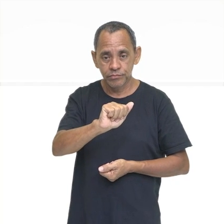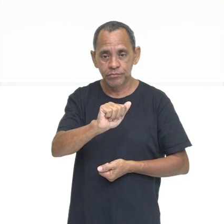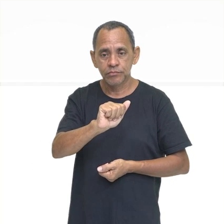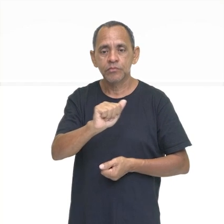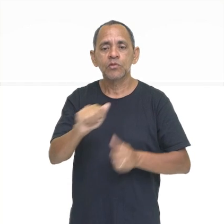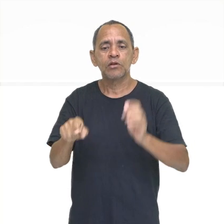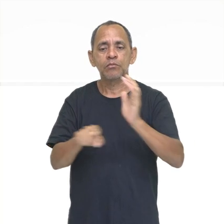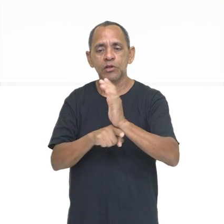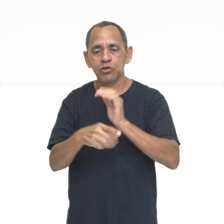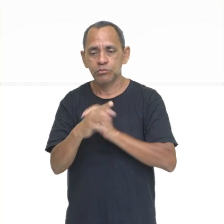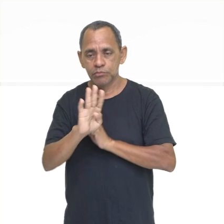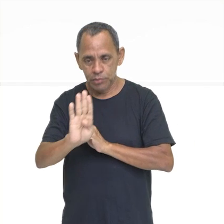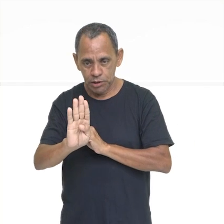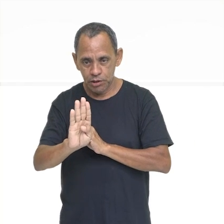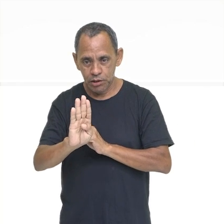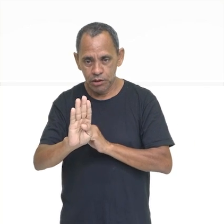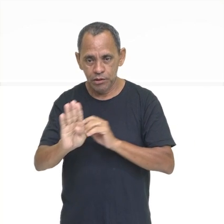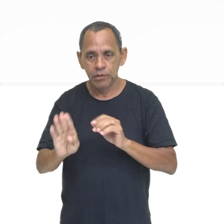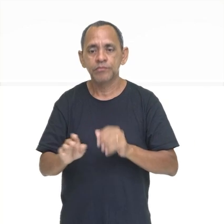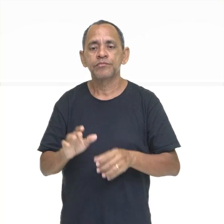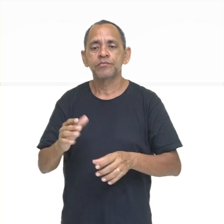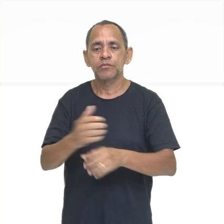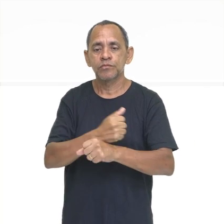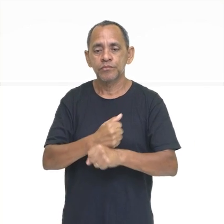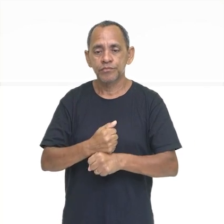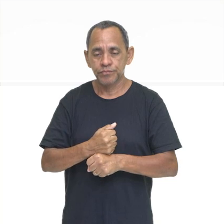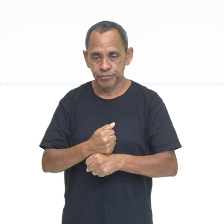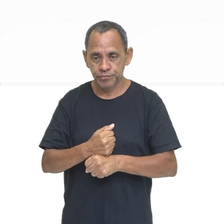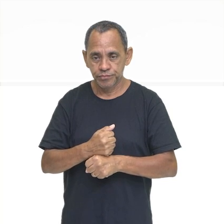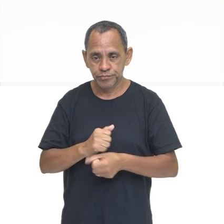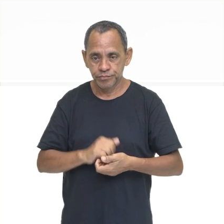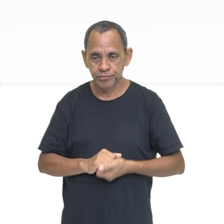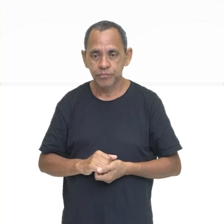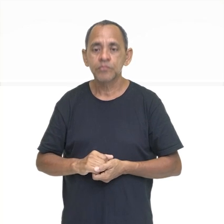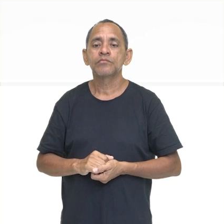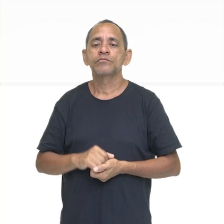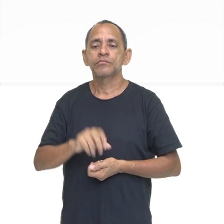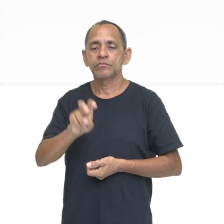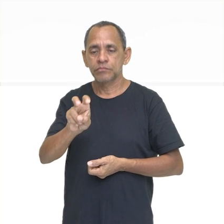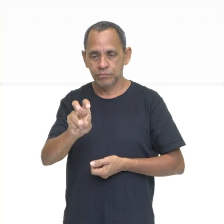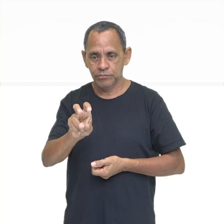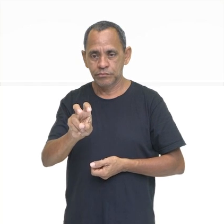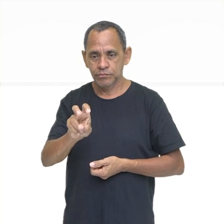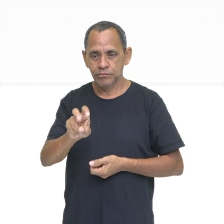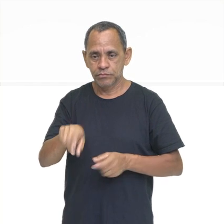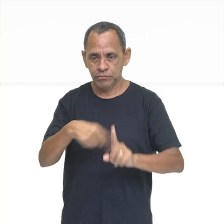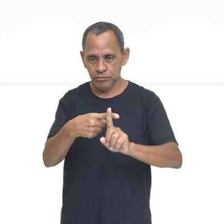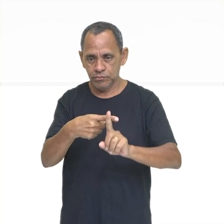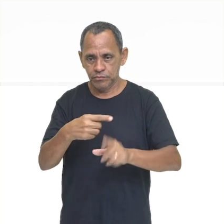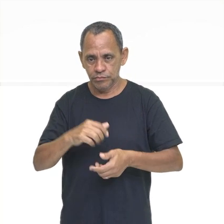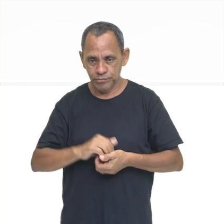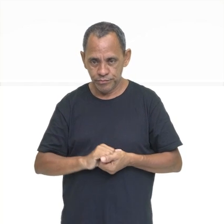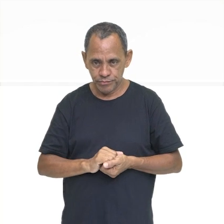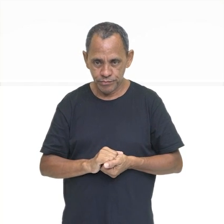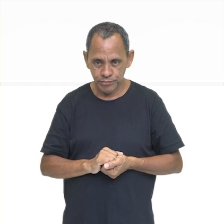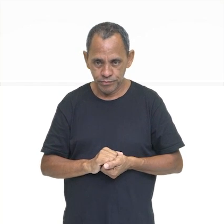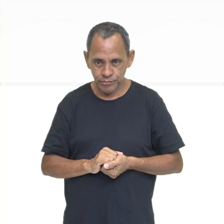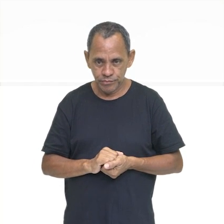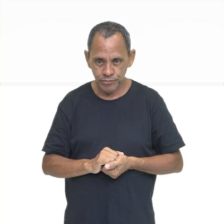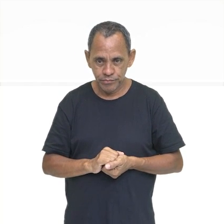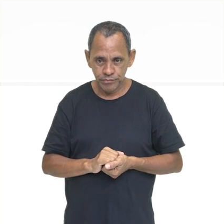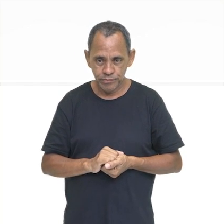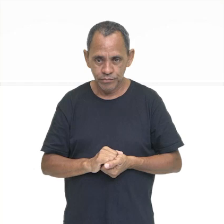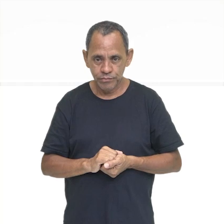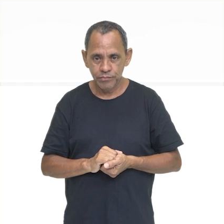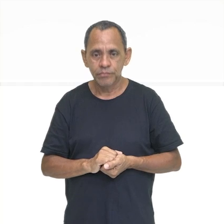dar - b e -5 multiplicado com -1 vai dar 5 positivo ok E aí Eu